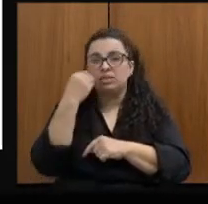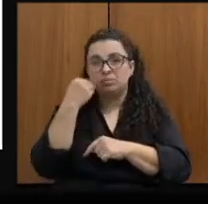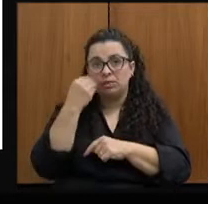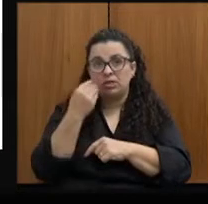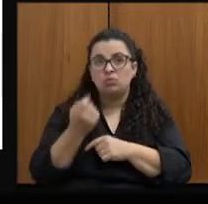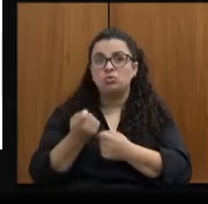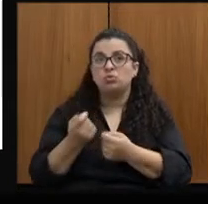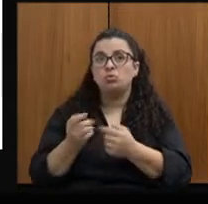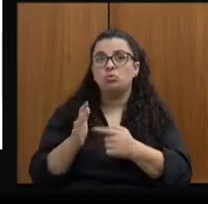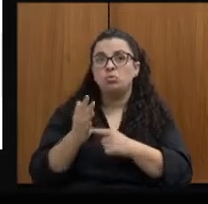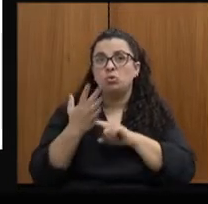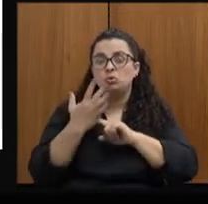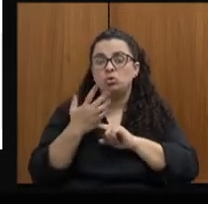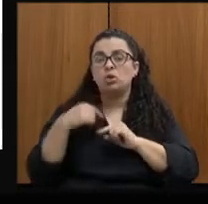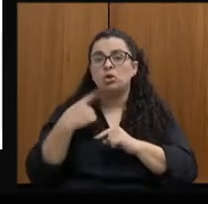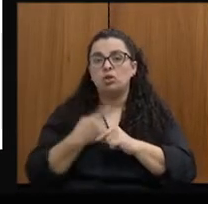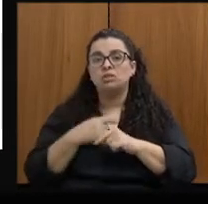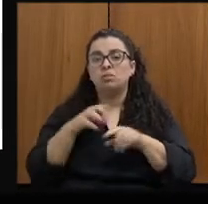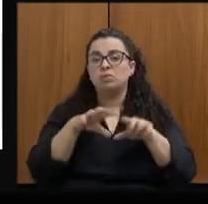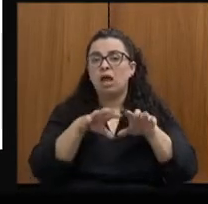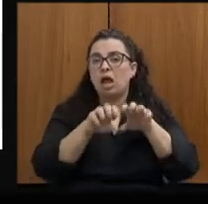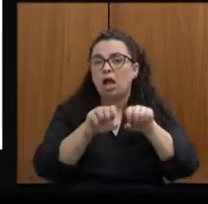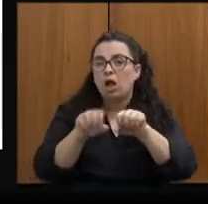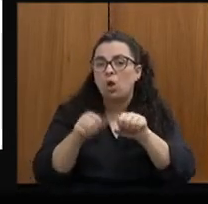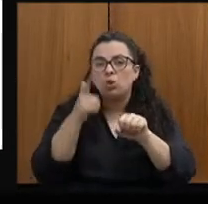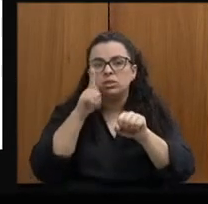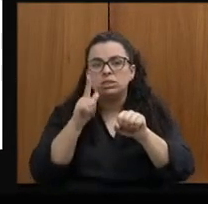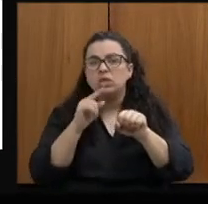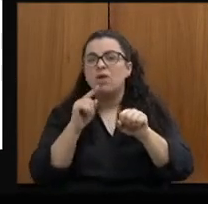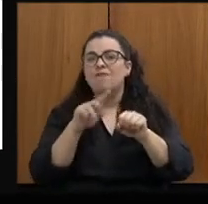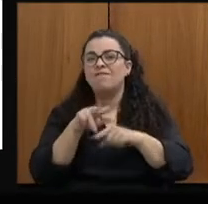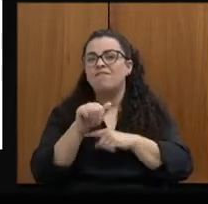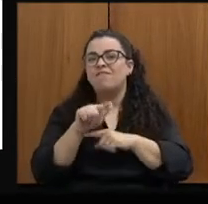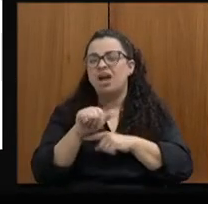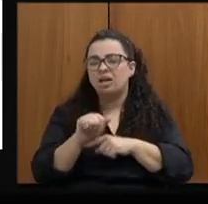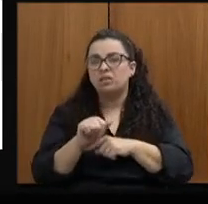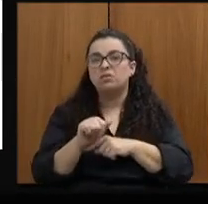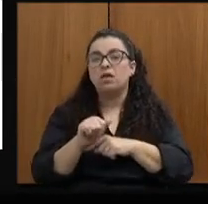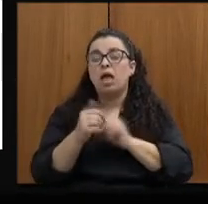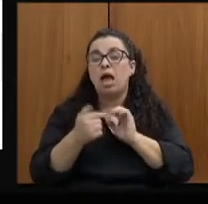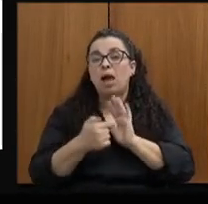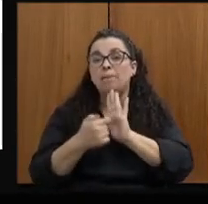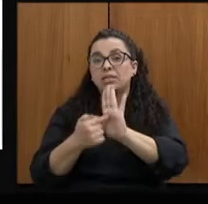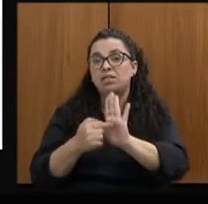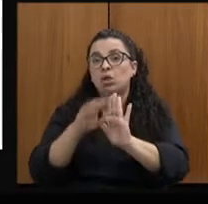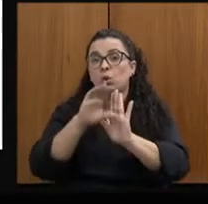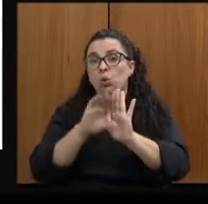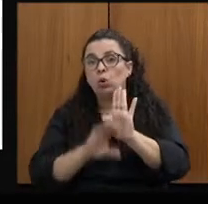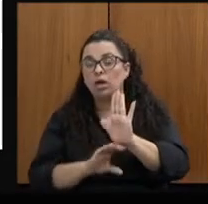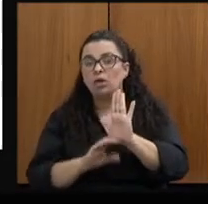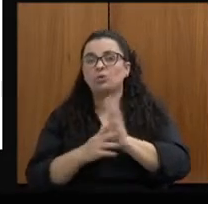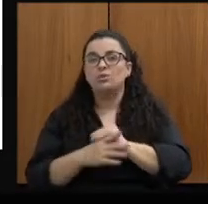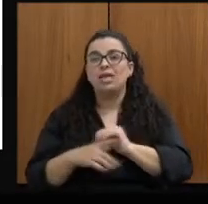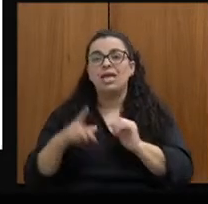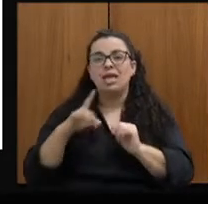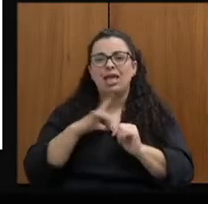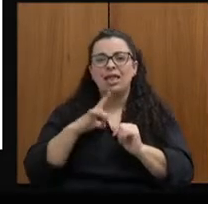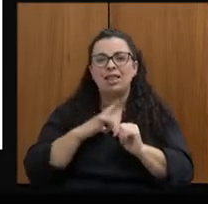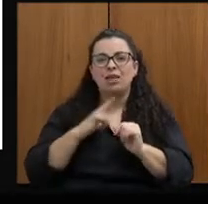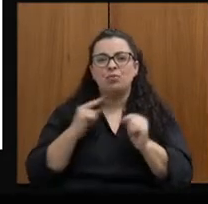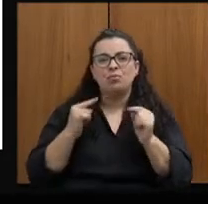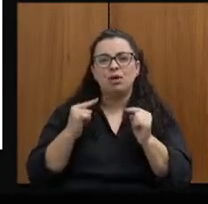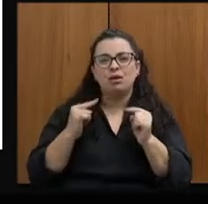vagas, colocando currículos e o que a gente chama de match entre as vagas e os currículos não